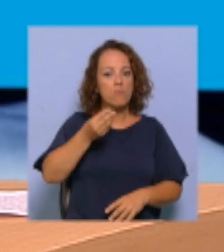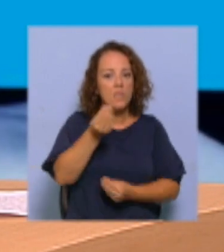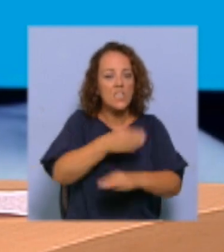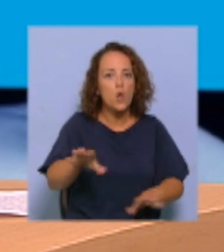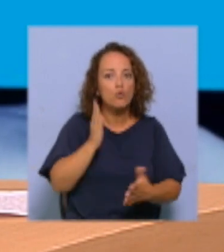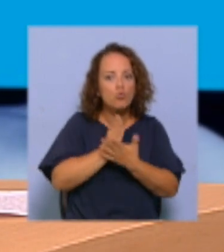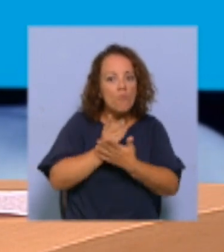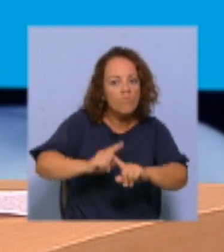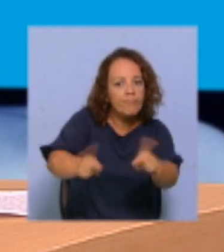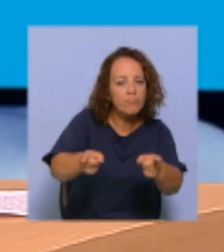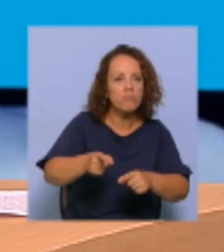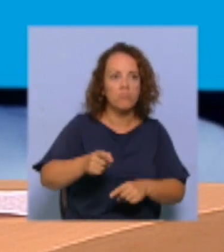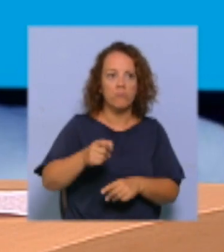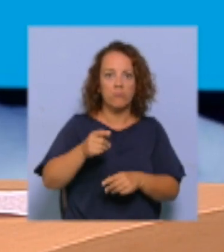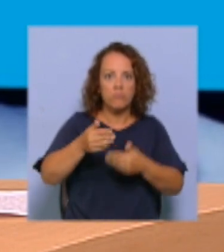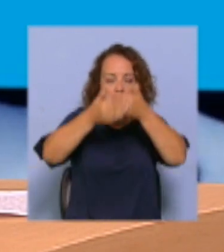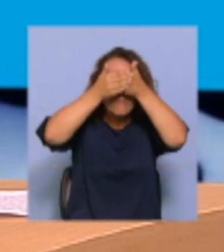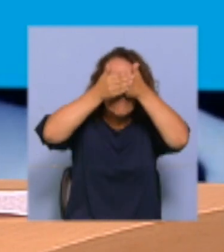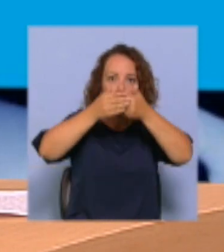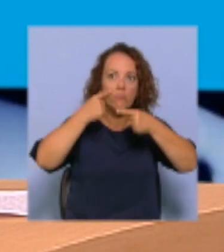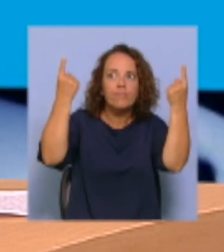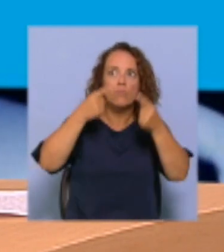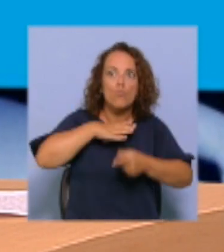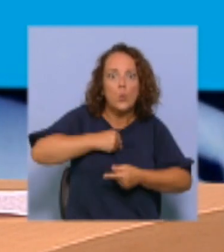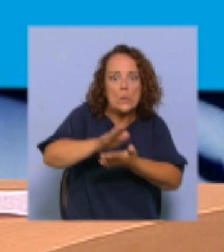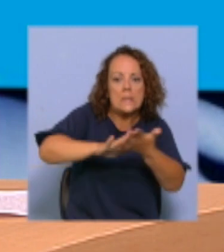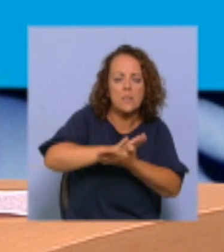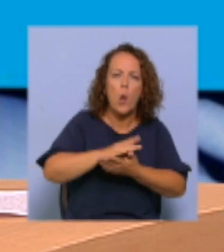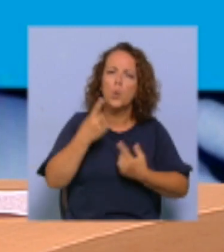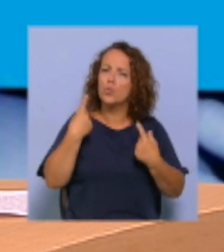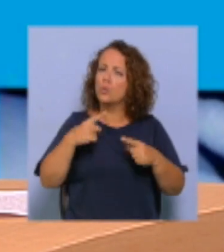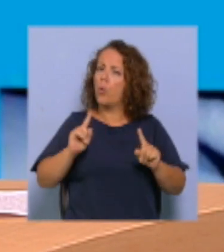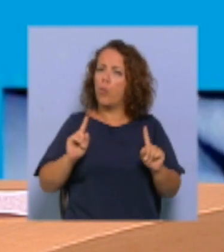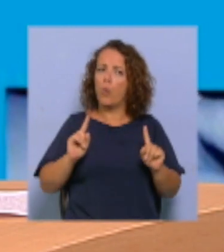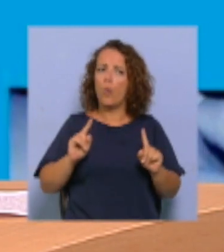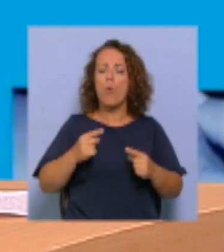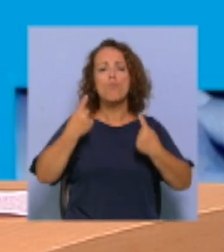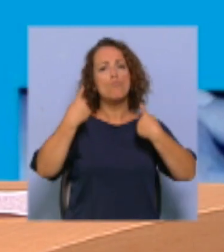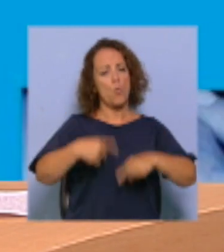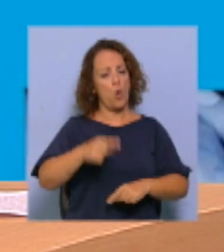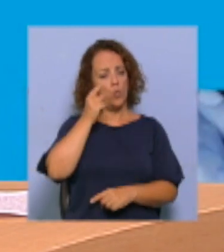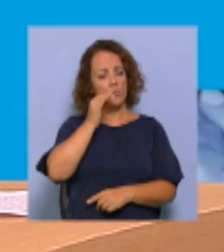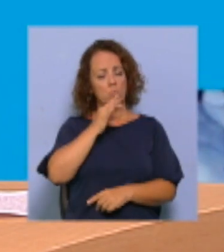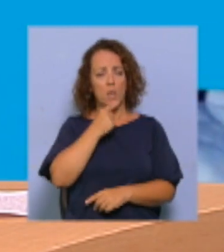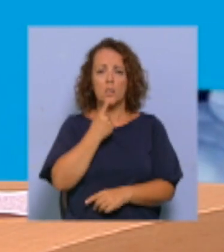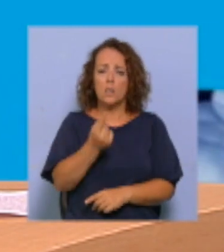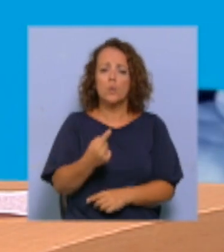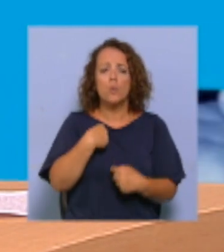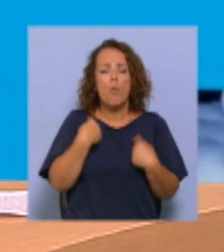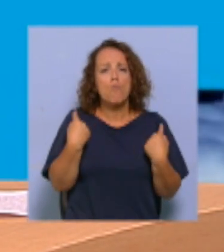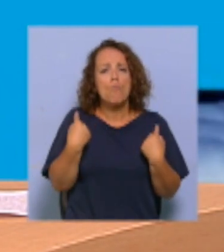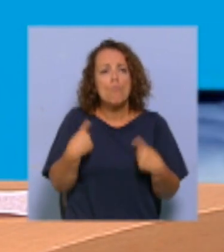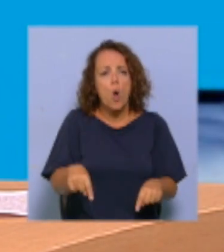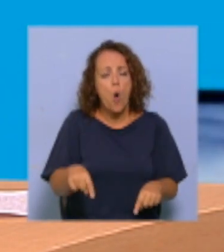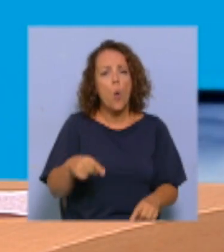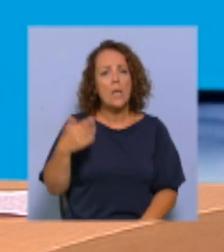querem fechar-lhes os olhos ao mundo. Não, são pessoas que apenas consideram que têm o direito, não é o